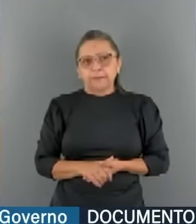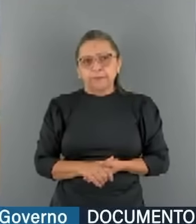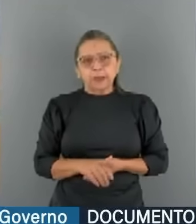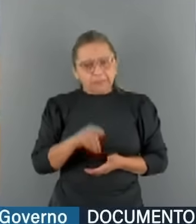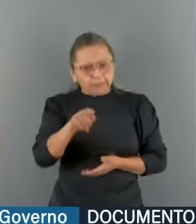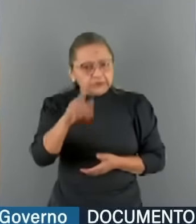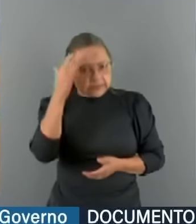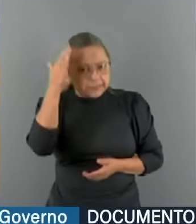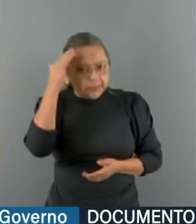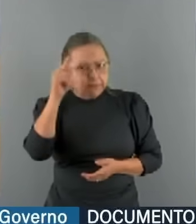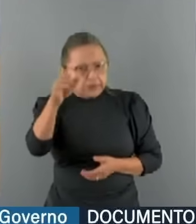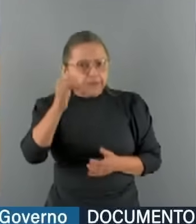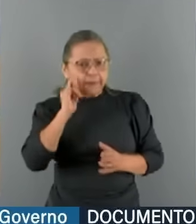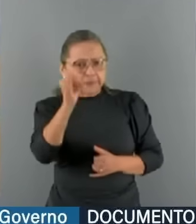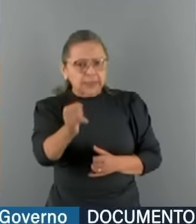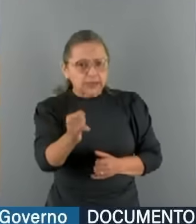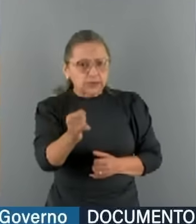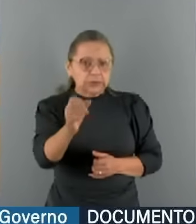avisado, sim ou não?